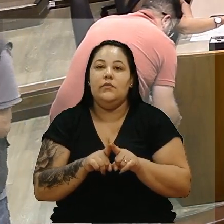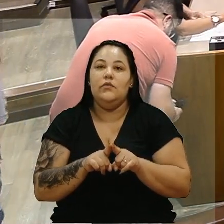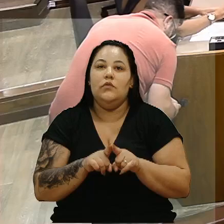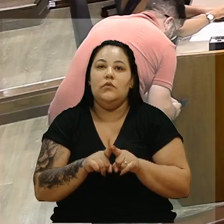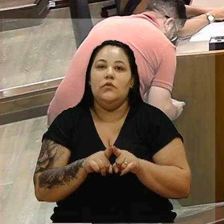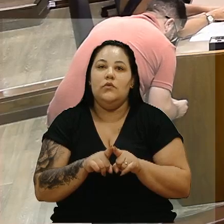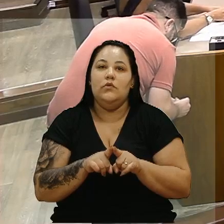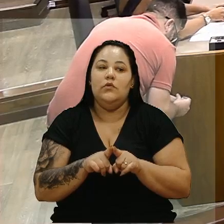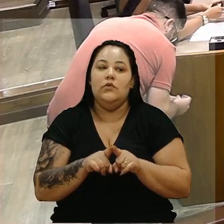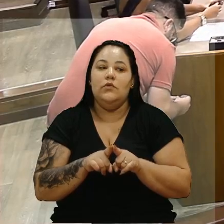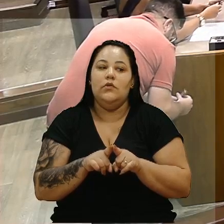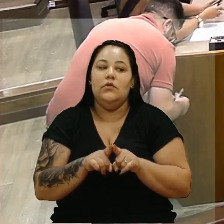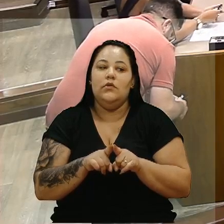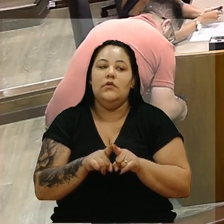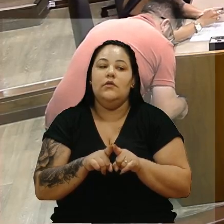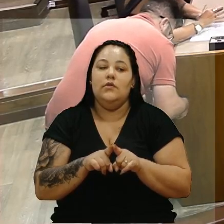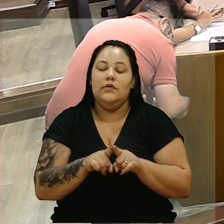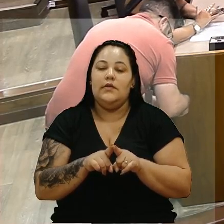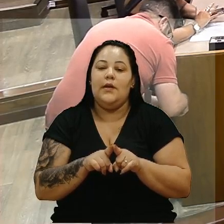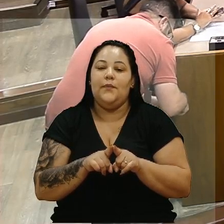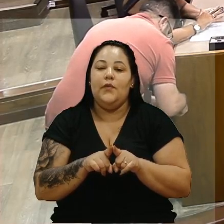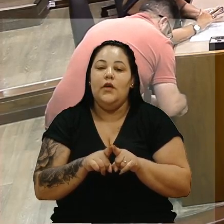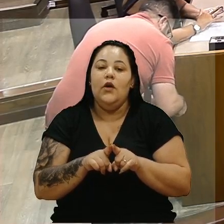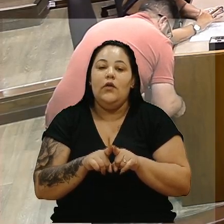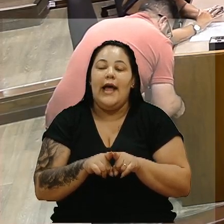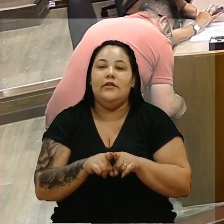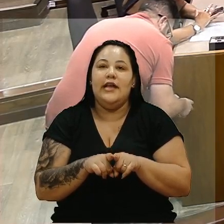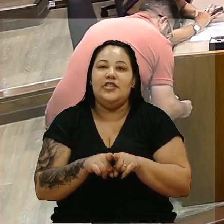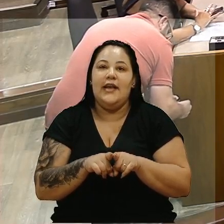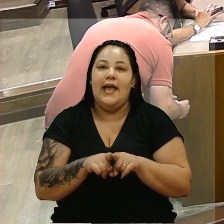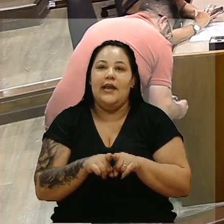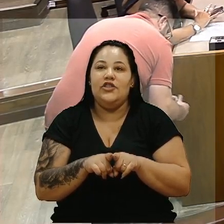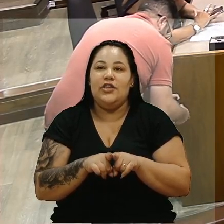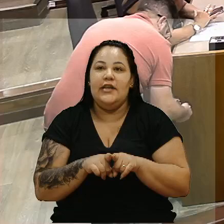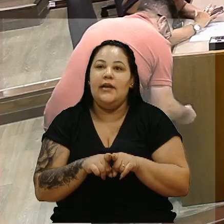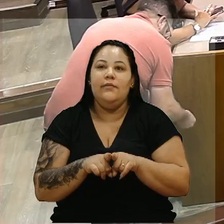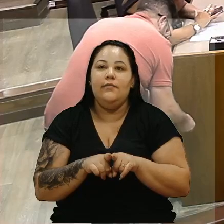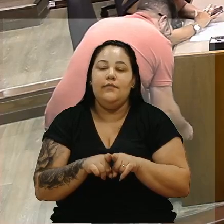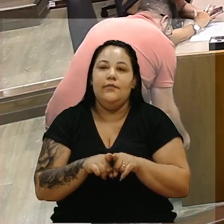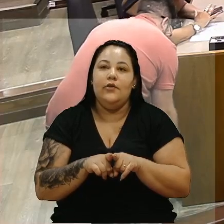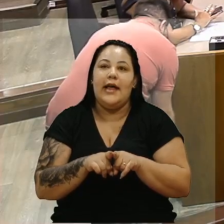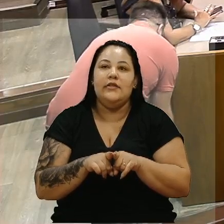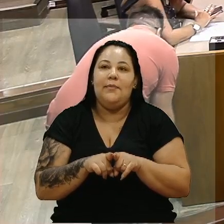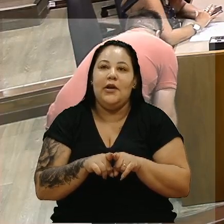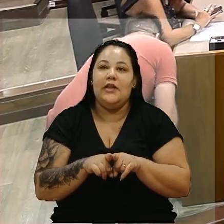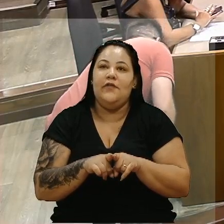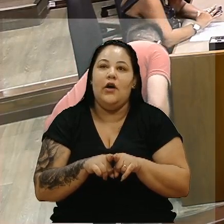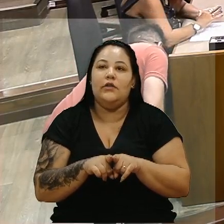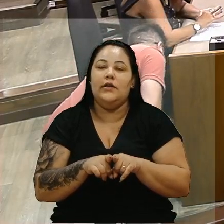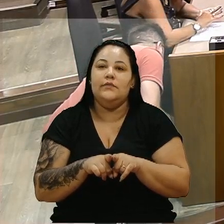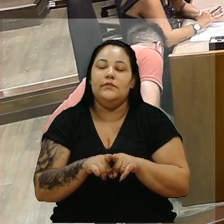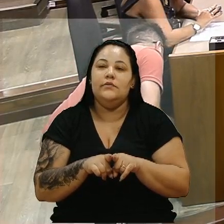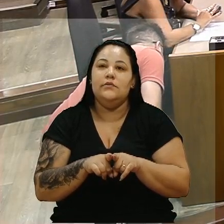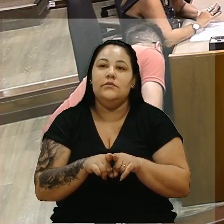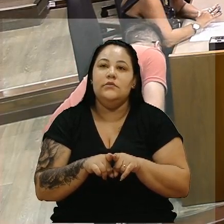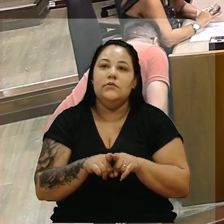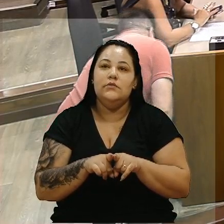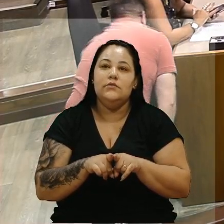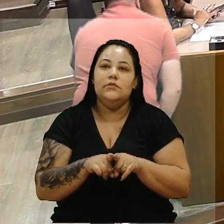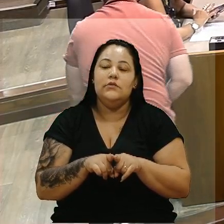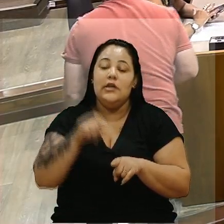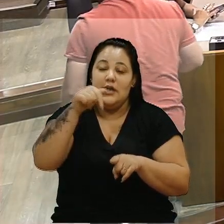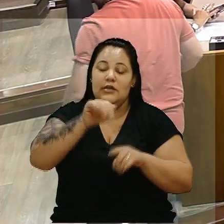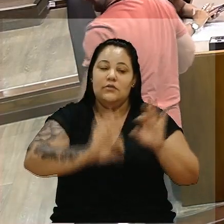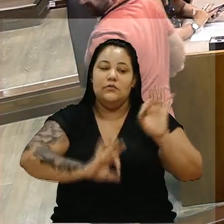Trânsito, Transporte e Mobilidade de Caxias do Sul. No dia 28 de fevereiro, eles foram fazer uma visita técnica lá na Zona Leste e